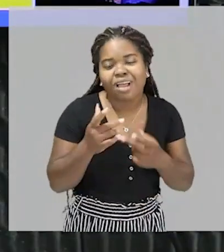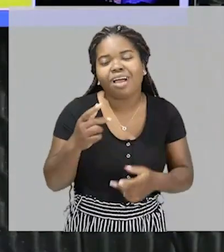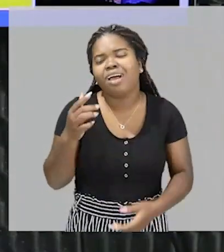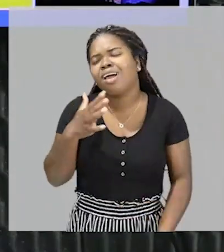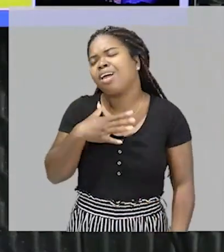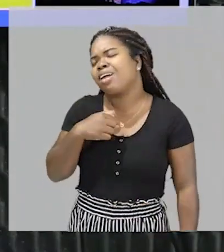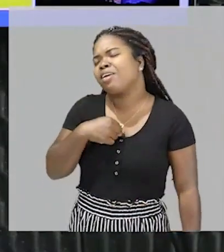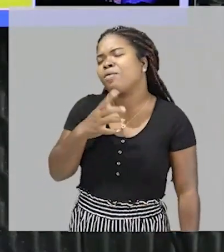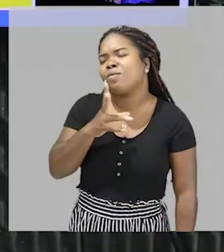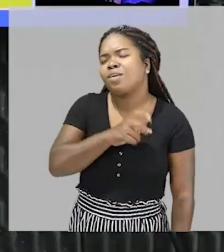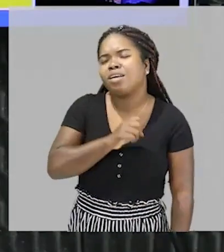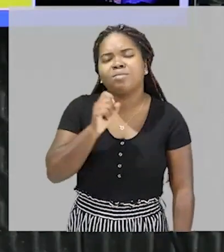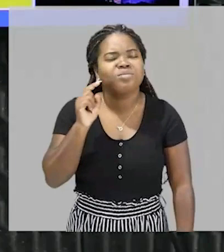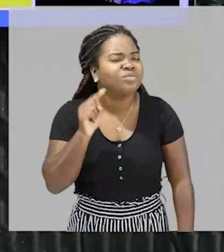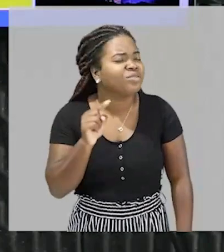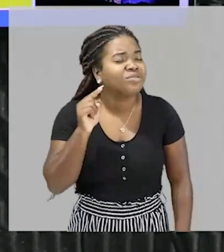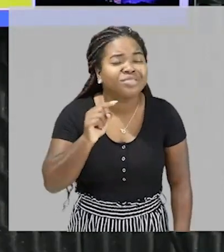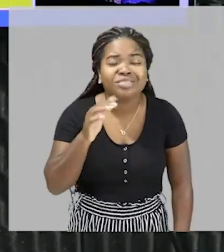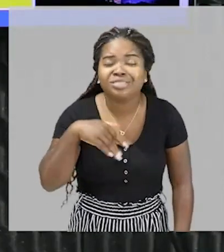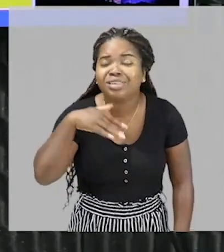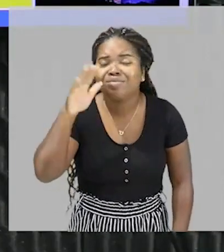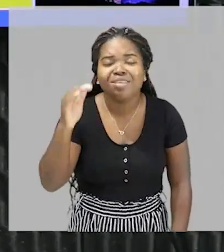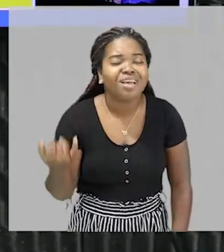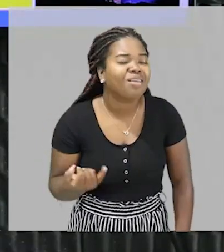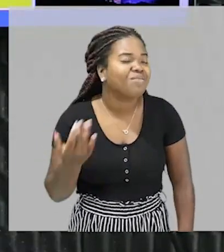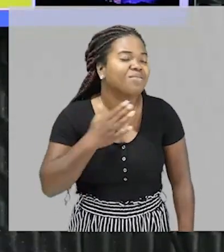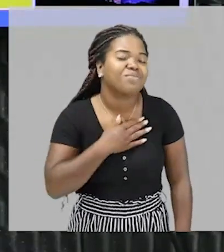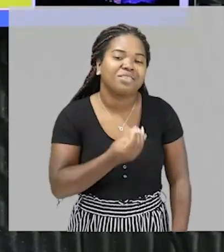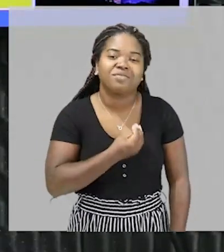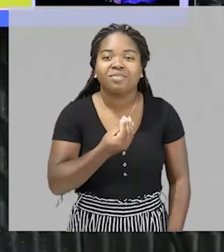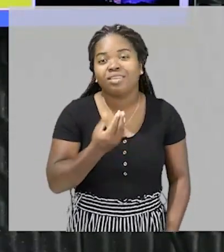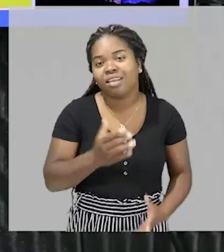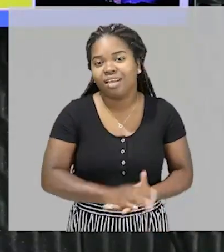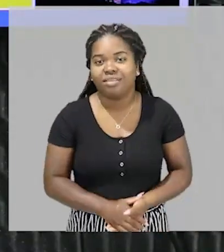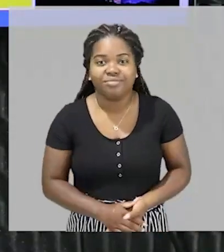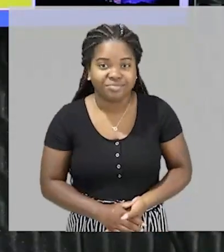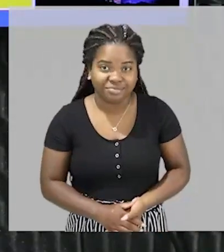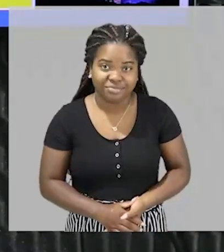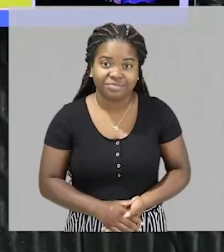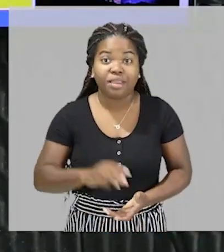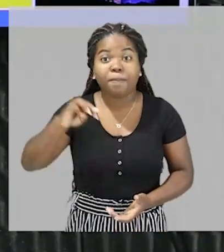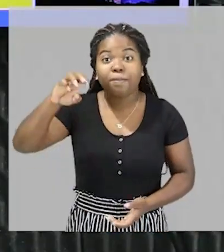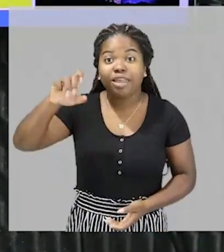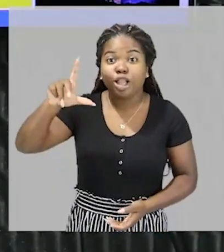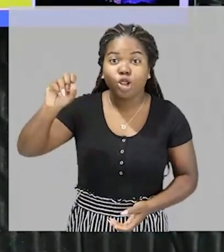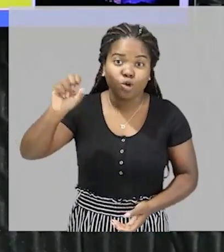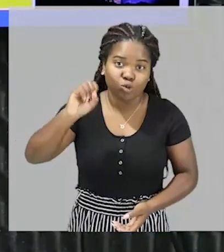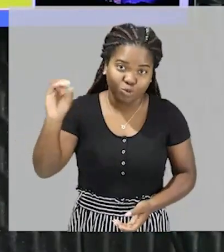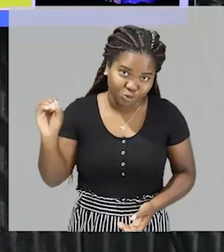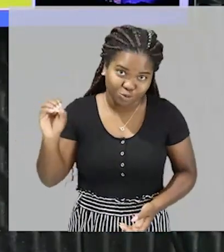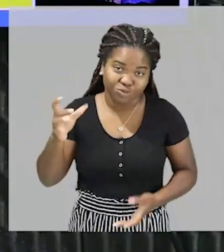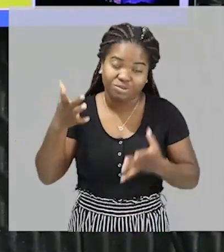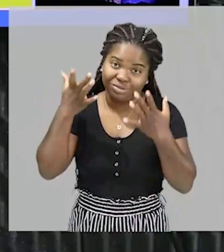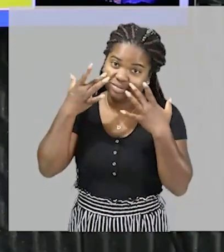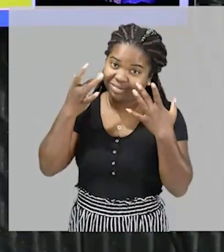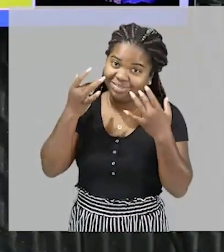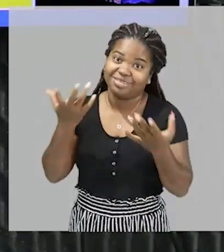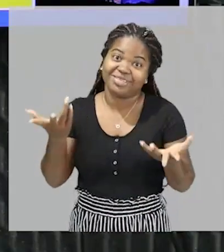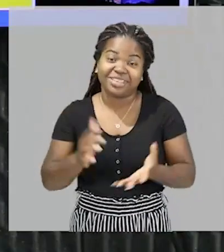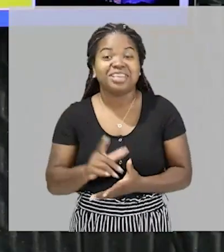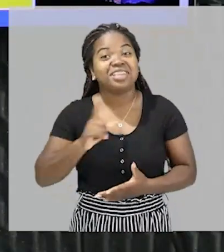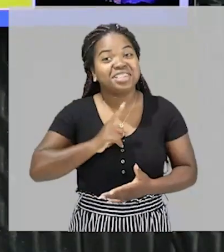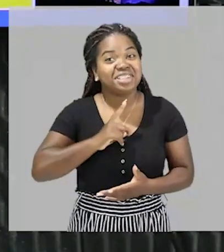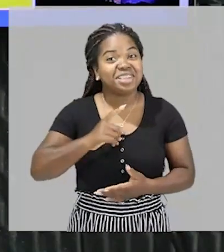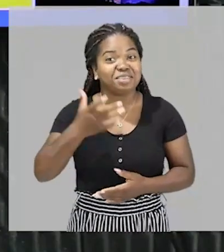amo você, você é a coisa mais importante da minha vida. É meloso. Teatral. Pois é. Tem gente me olhando aqui